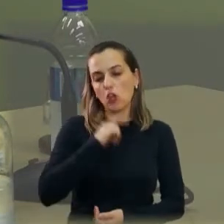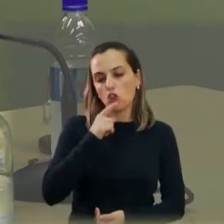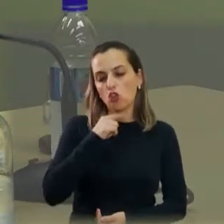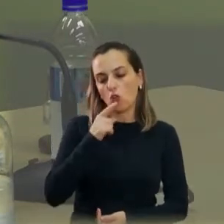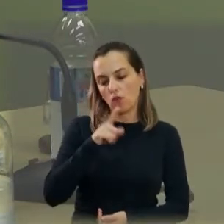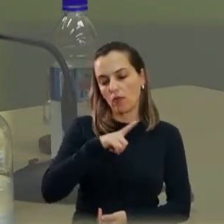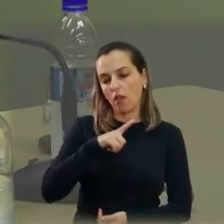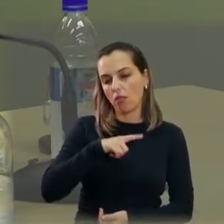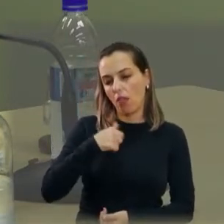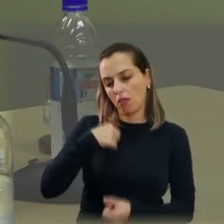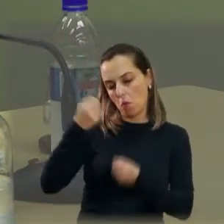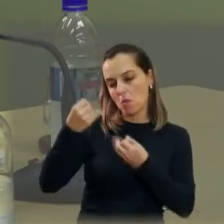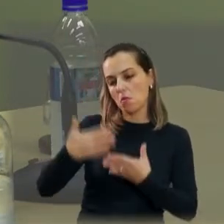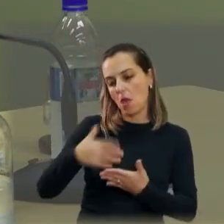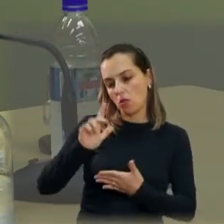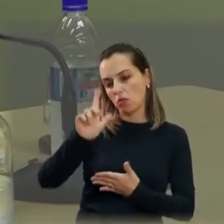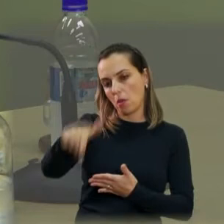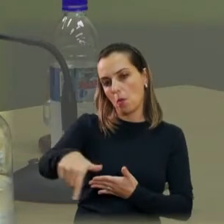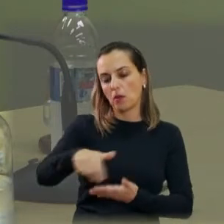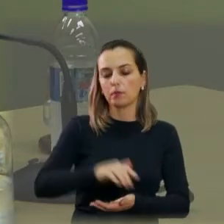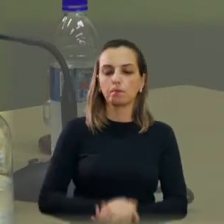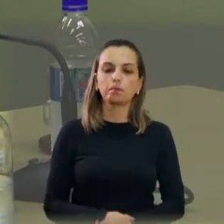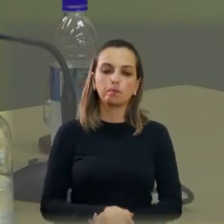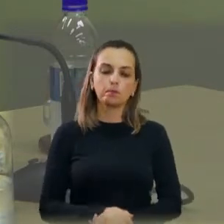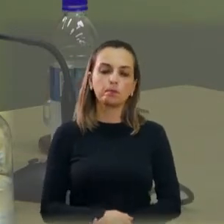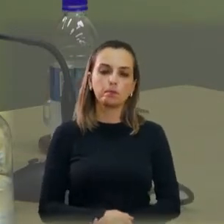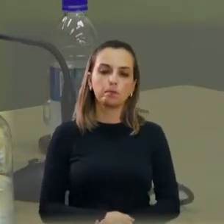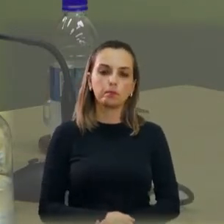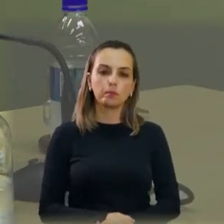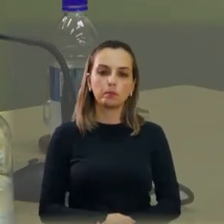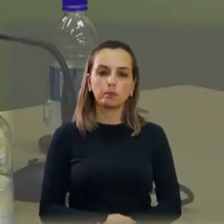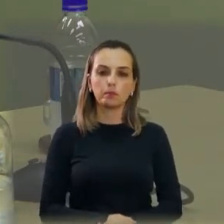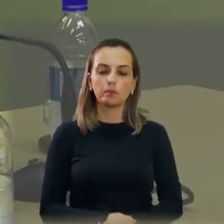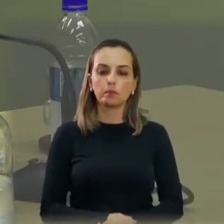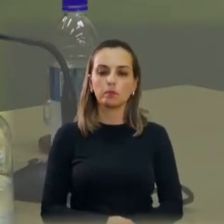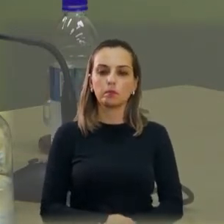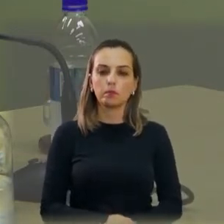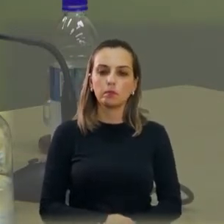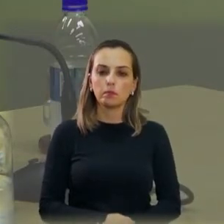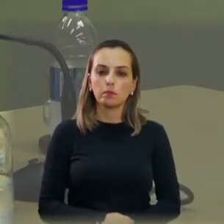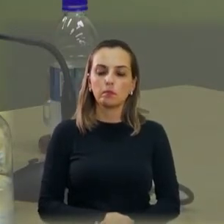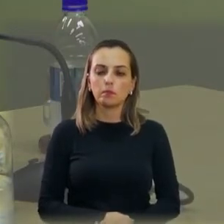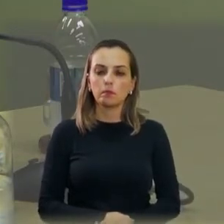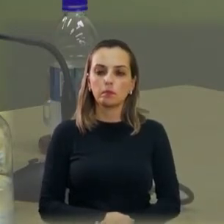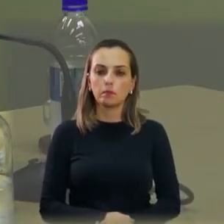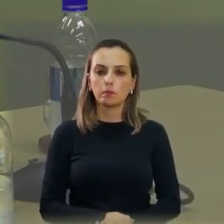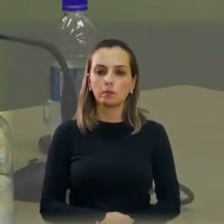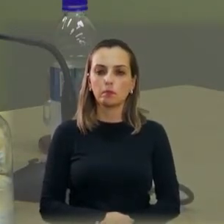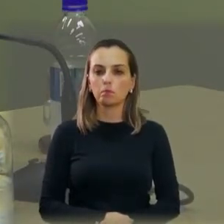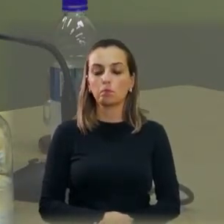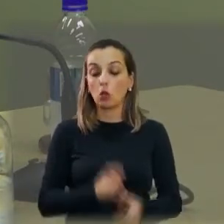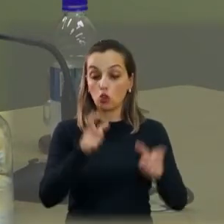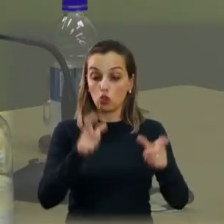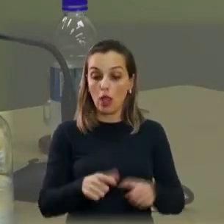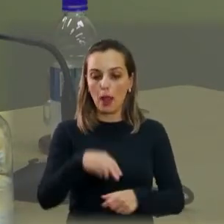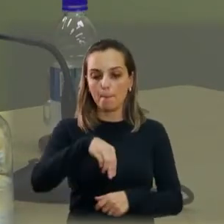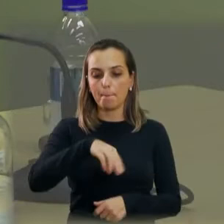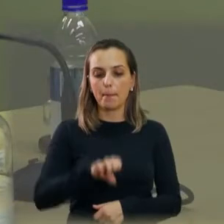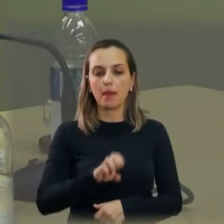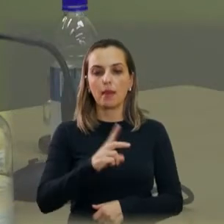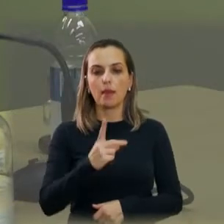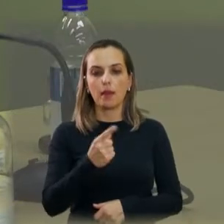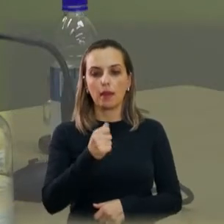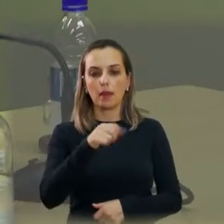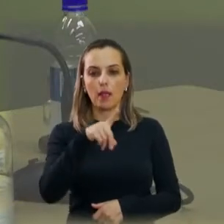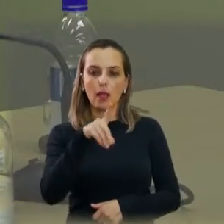polo da vila, a gente pode estar ajudando e esclarecendo. A unidade de retaguarda em emergência do Melhado, né?